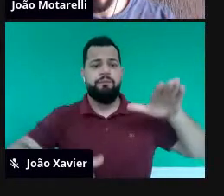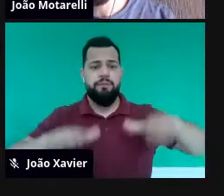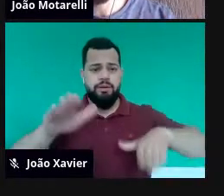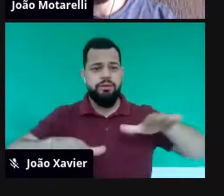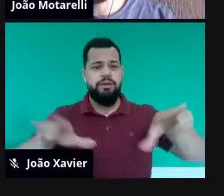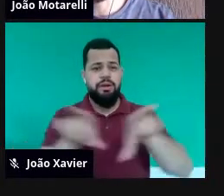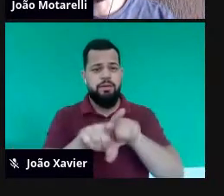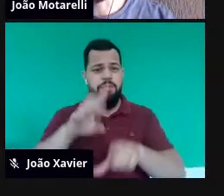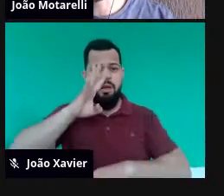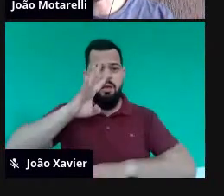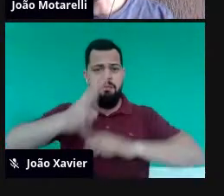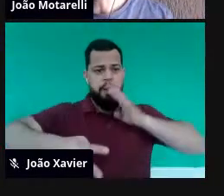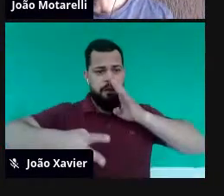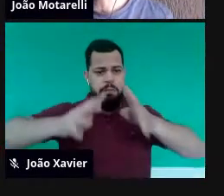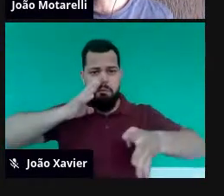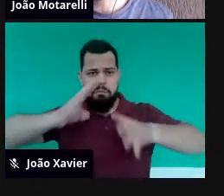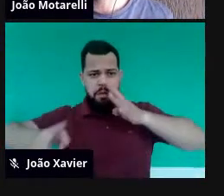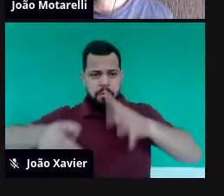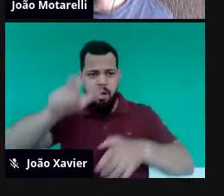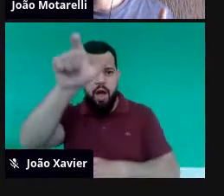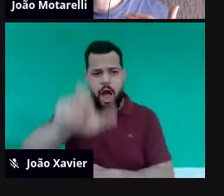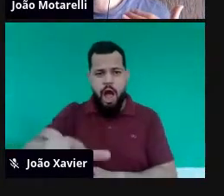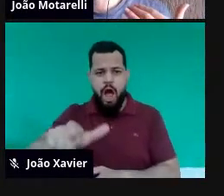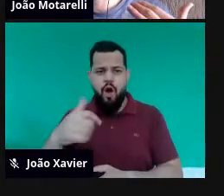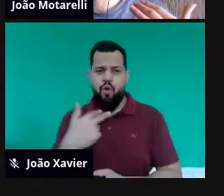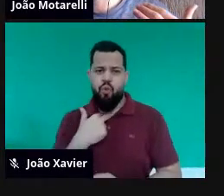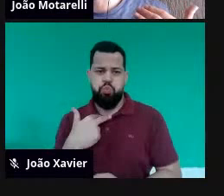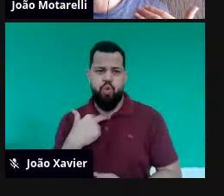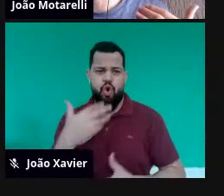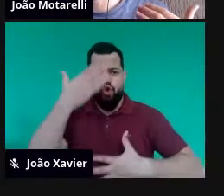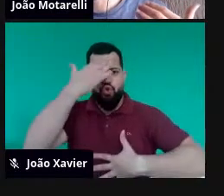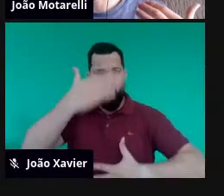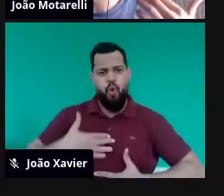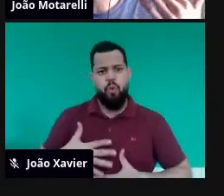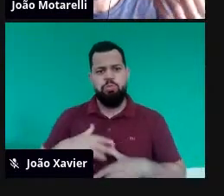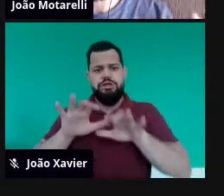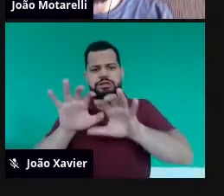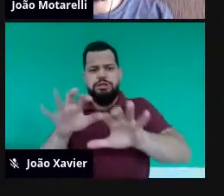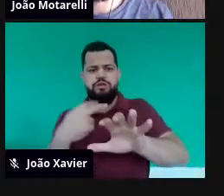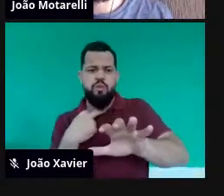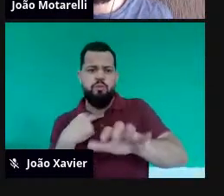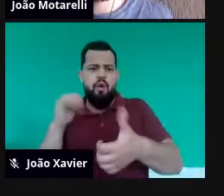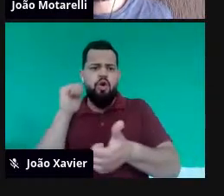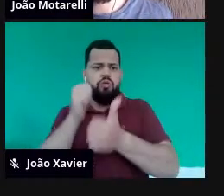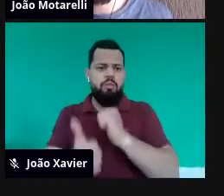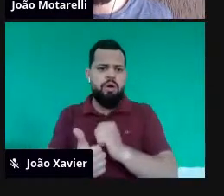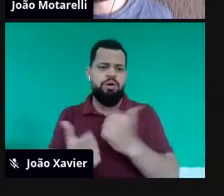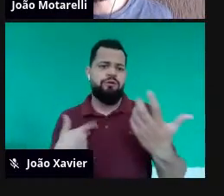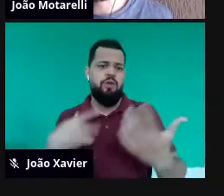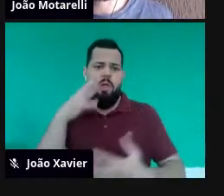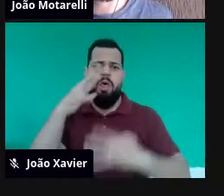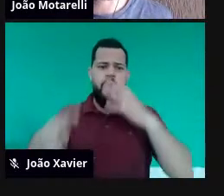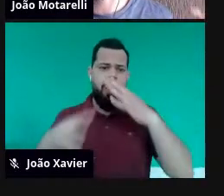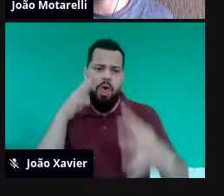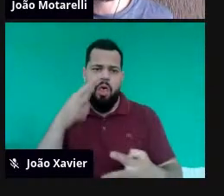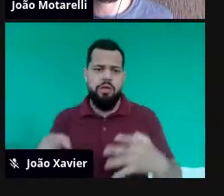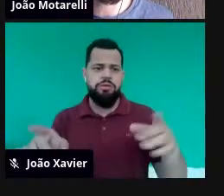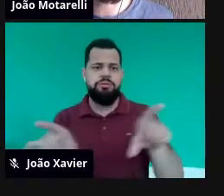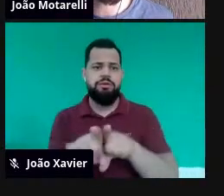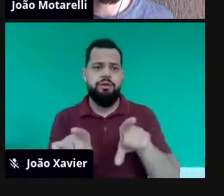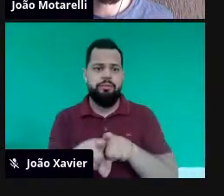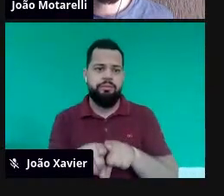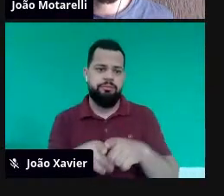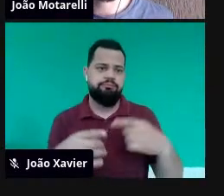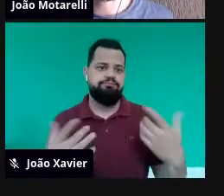julgamento estético desse corpo, e também pode ser que exista comportamentos associados ao peso, como, por exemplo, pesagem